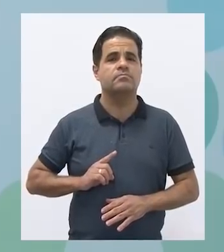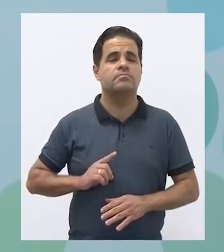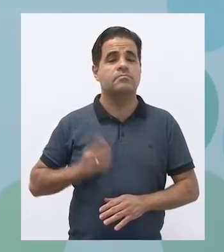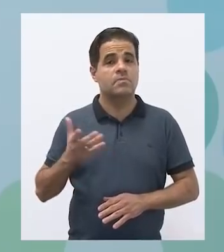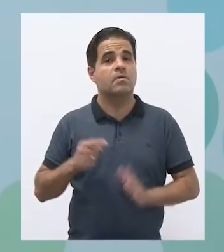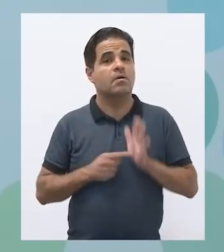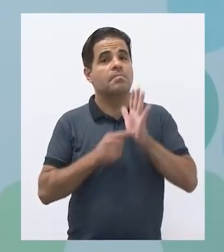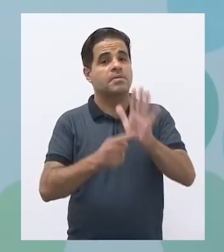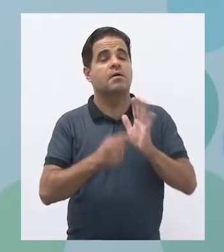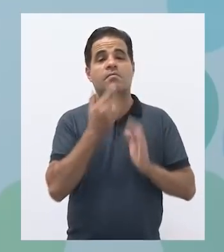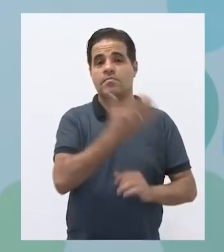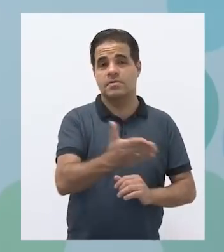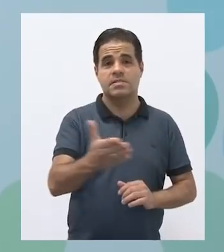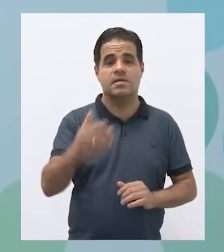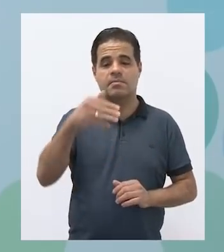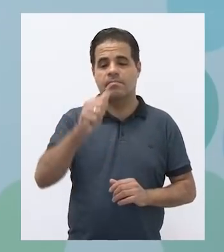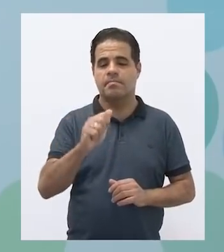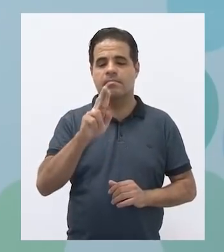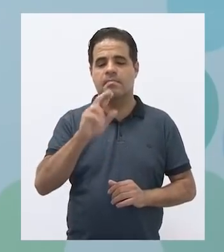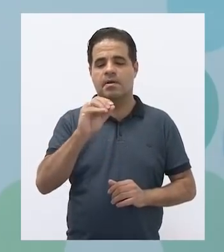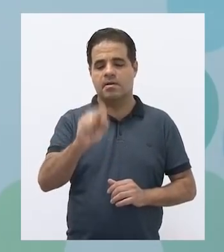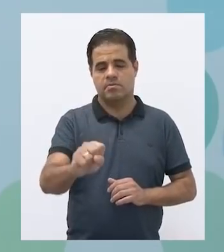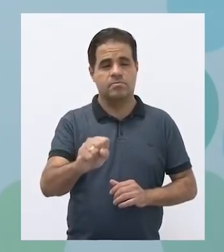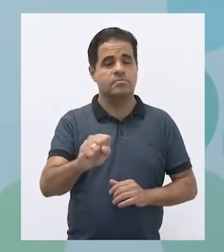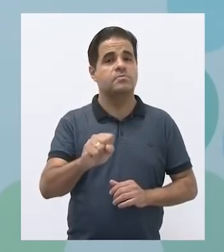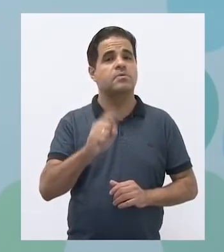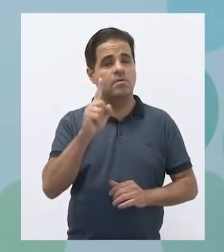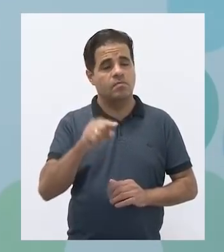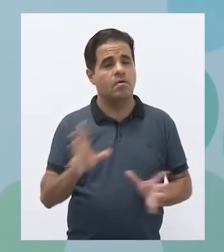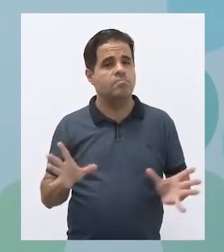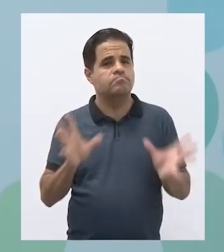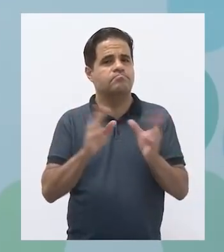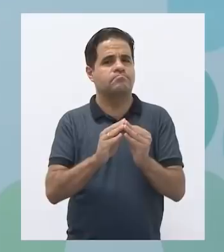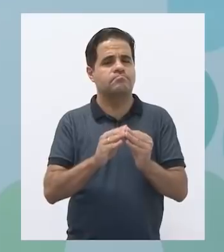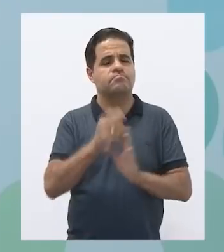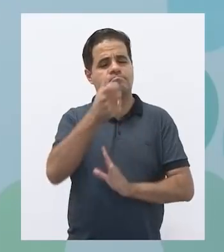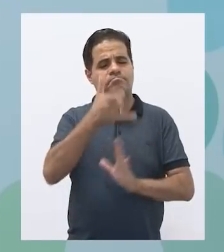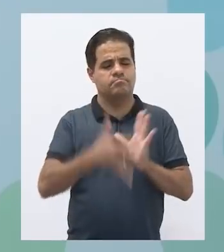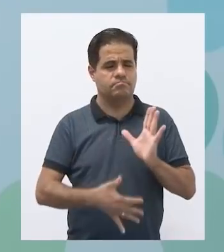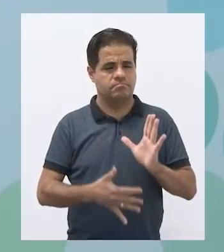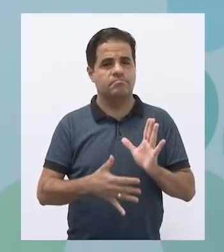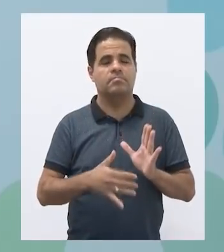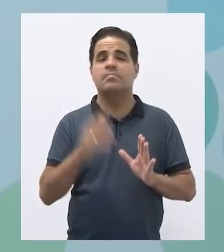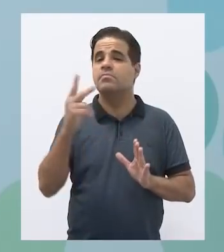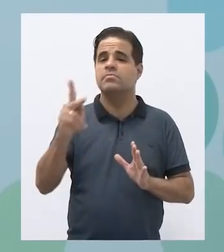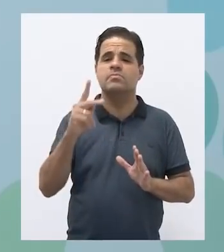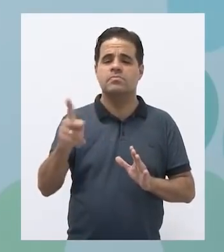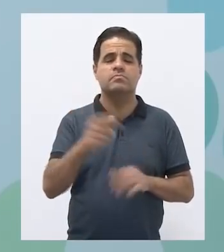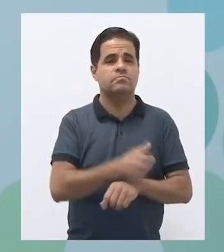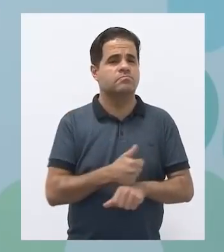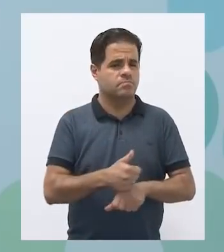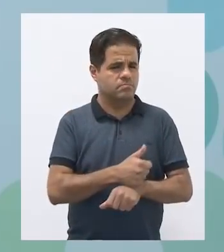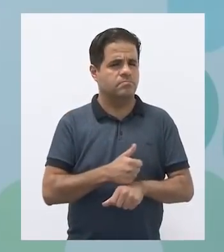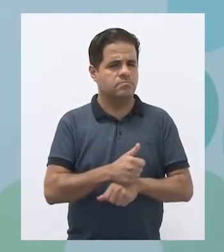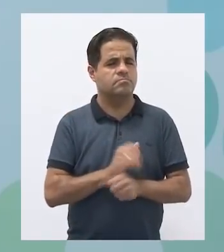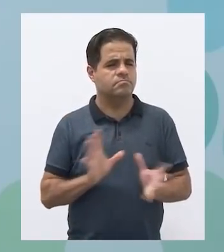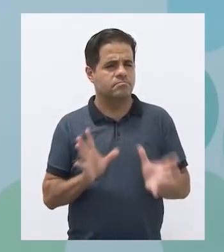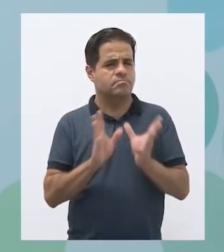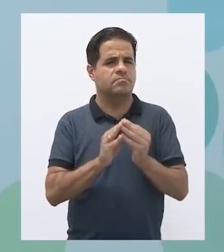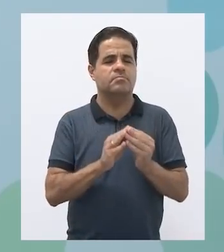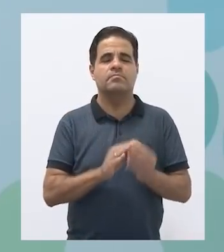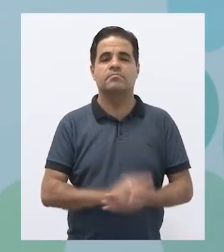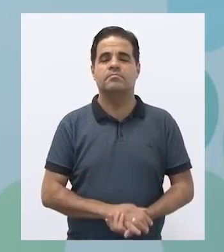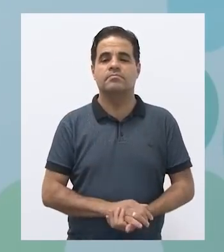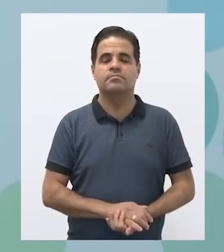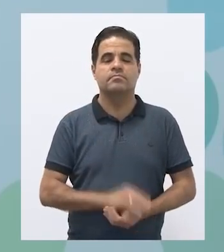vou apresentar hoje você, Marcos. Eu vou fazer uma breve descrição da sua carreira, breve, né?